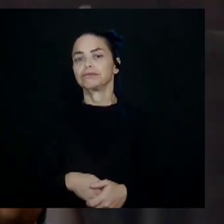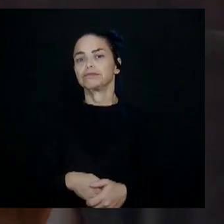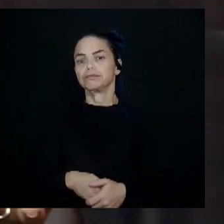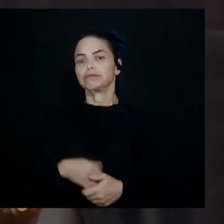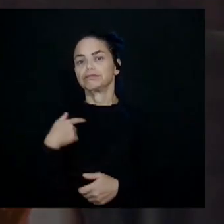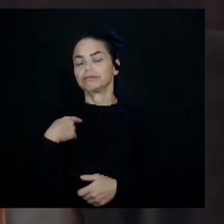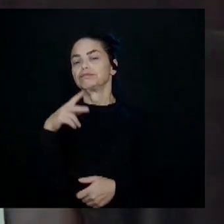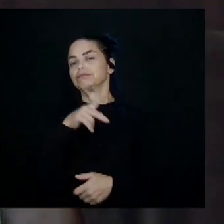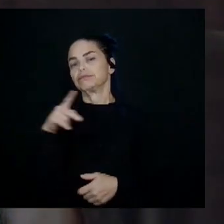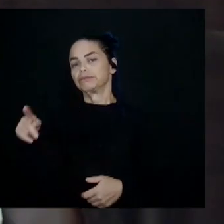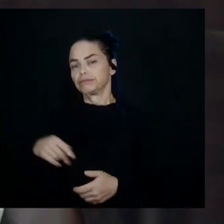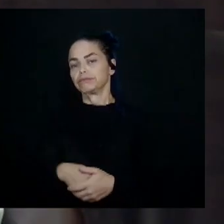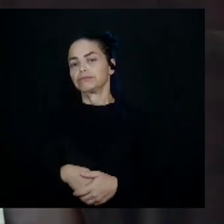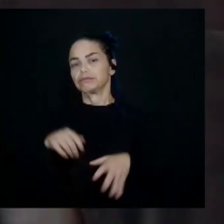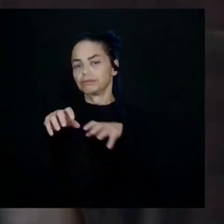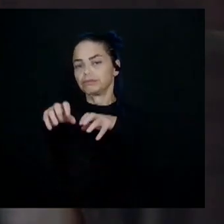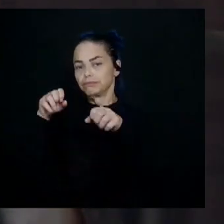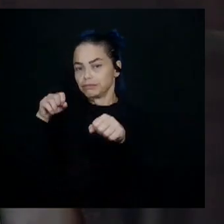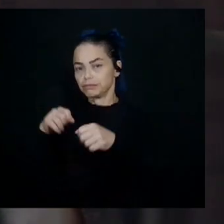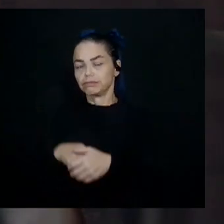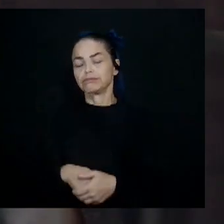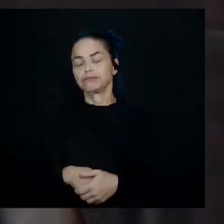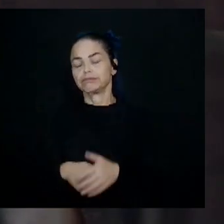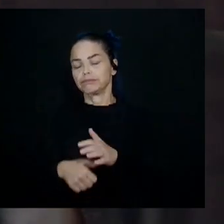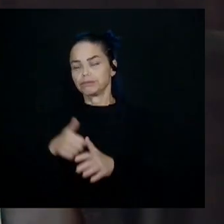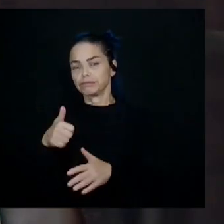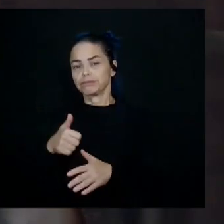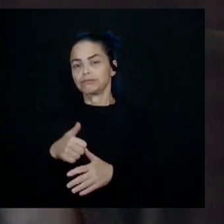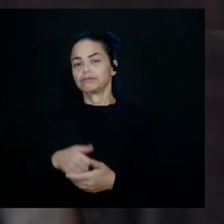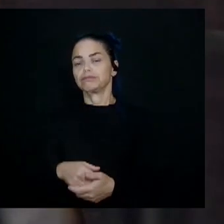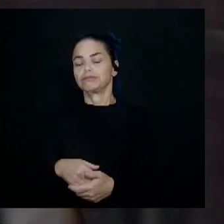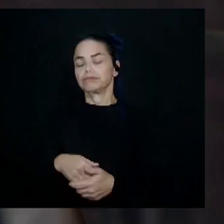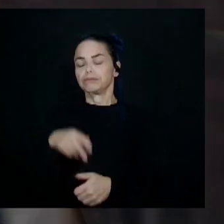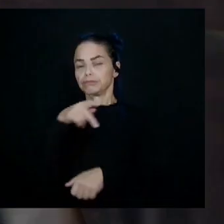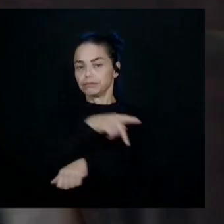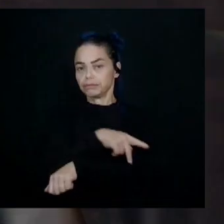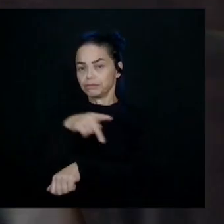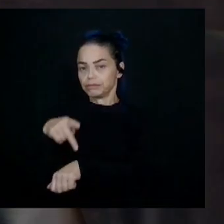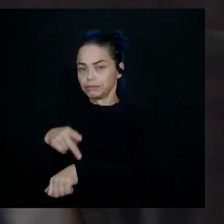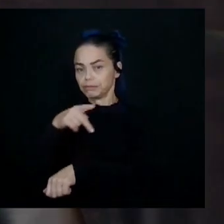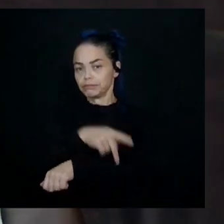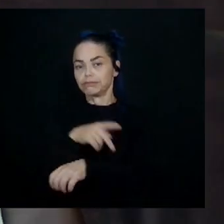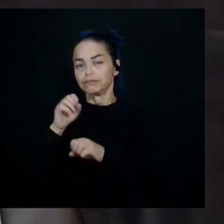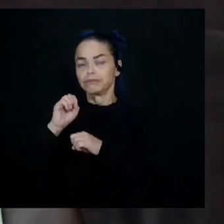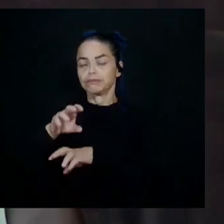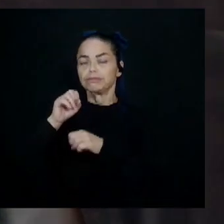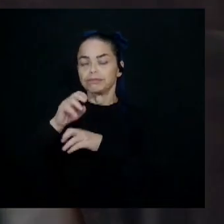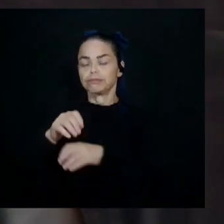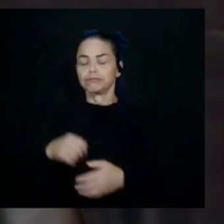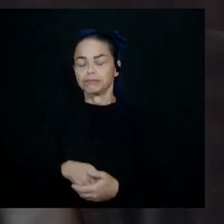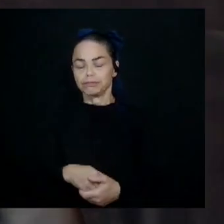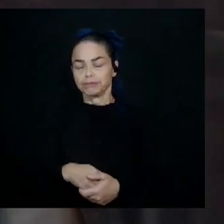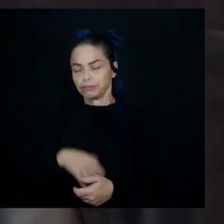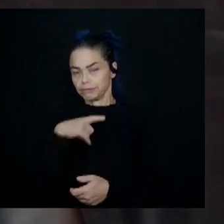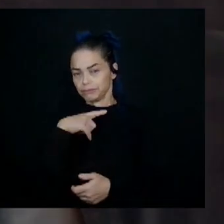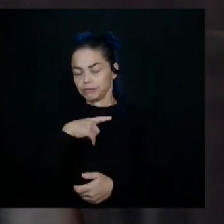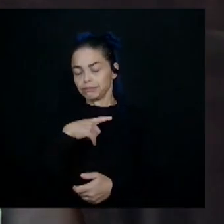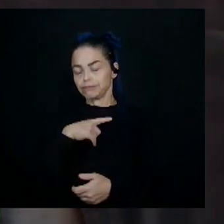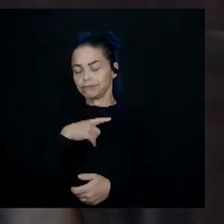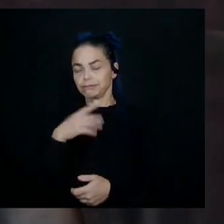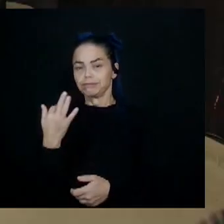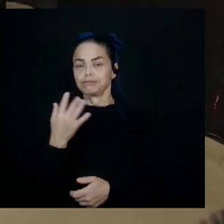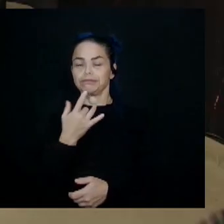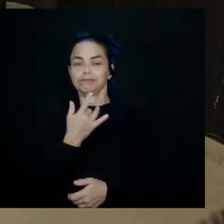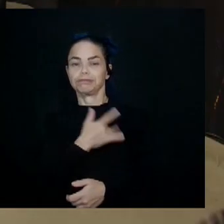de formação. Minha primeira formação é pedagogia, então eu sou educadora. E eu tenho muita dó da minha